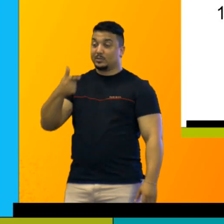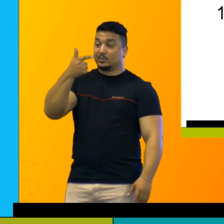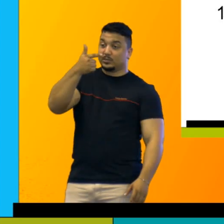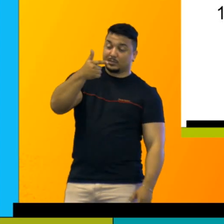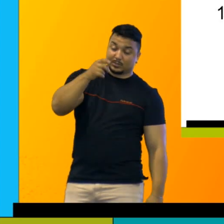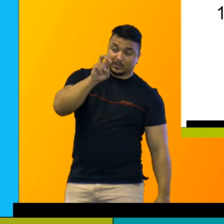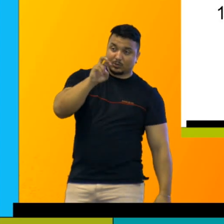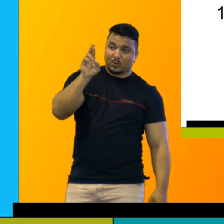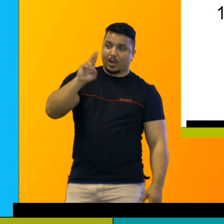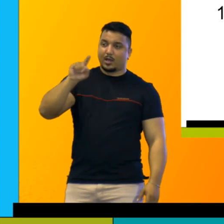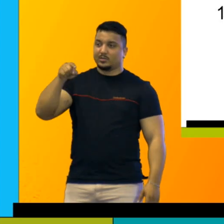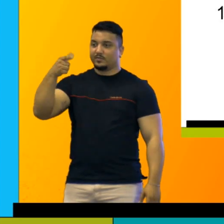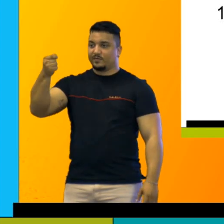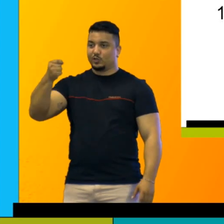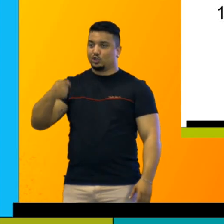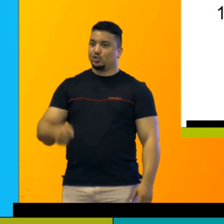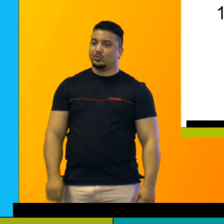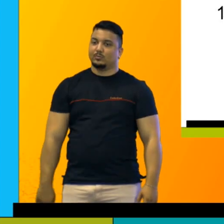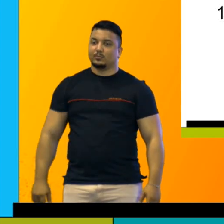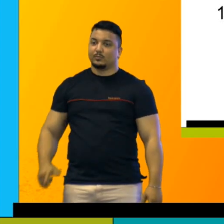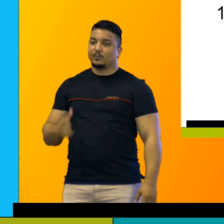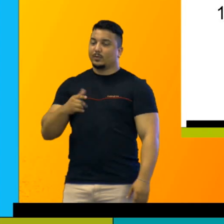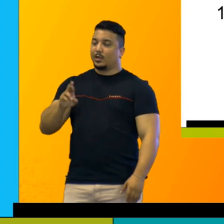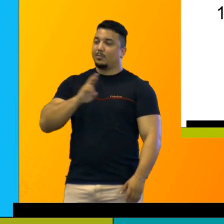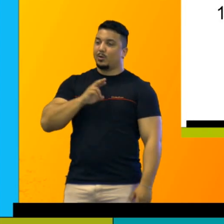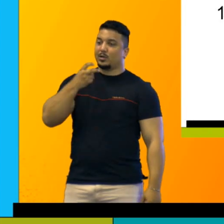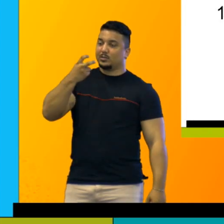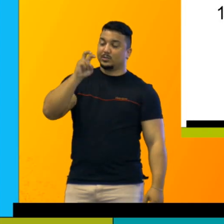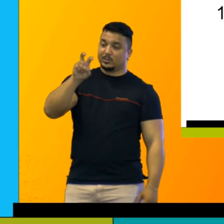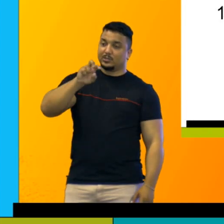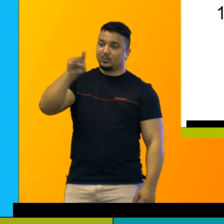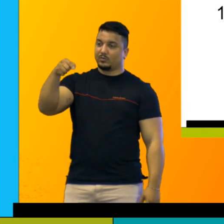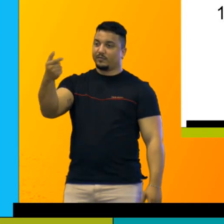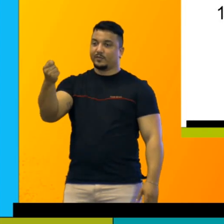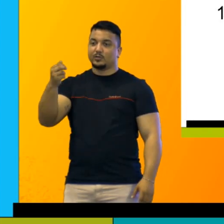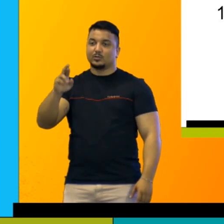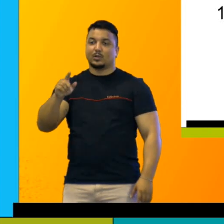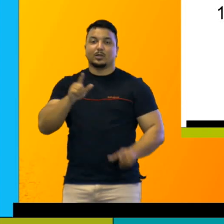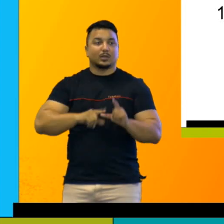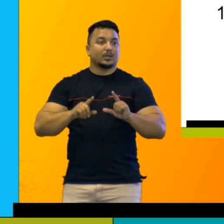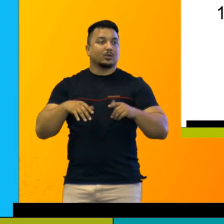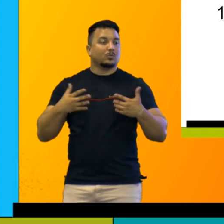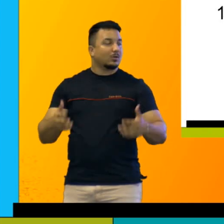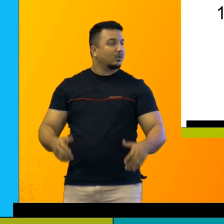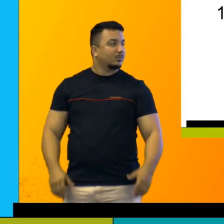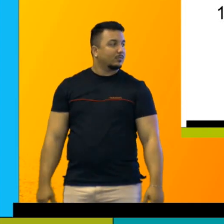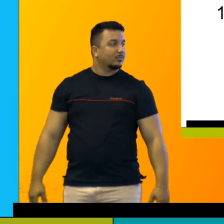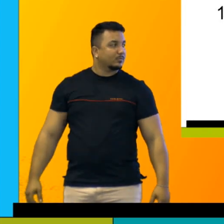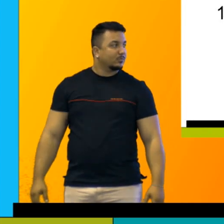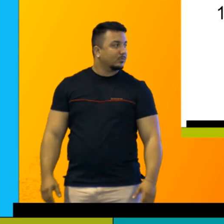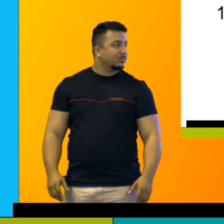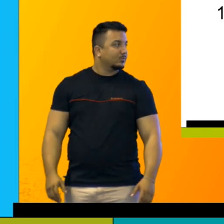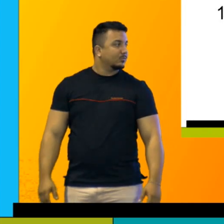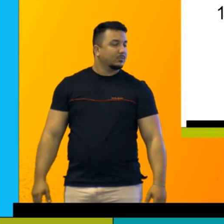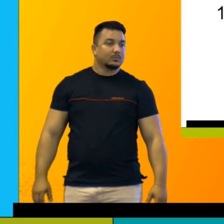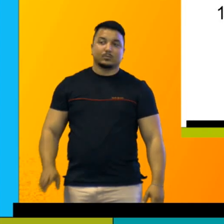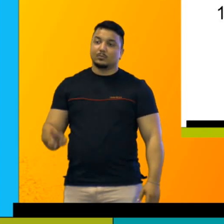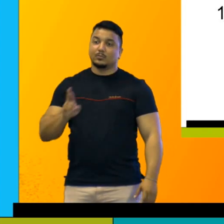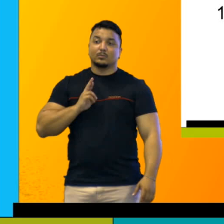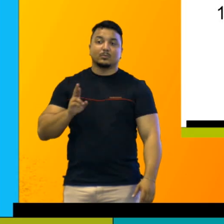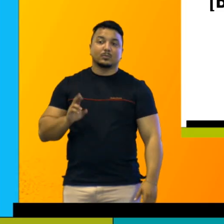Tá legal? Resposta 5,20. Qual é a letra? Opção correta,